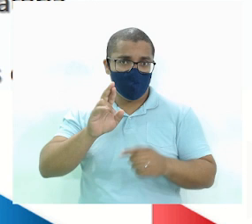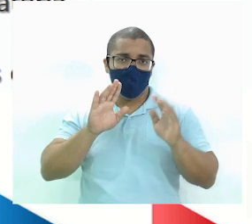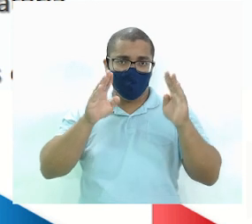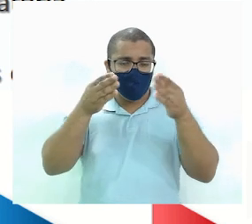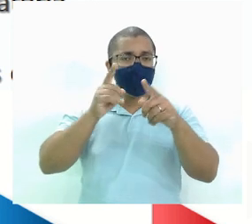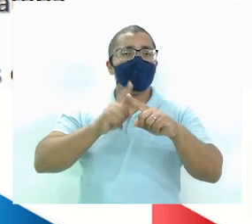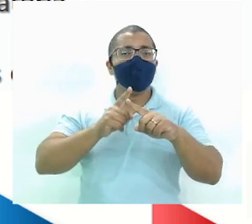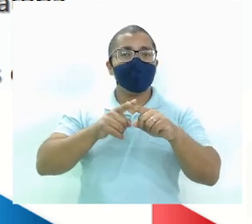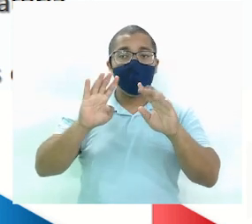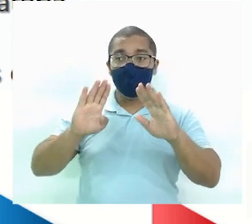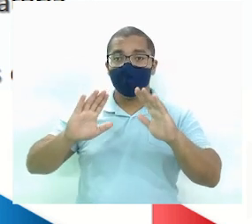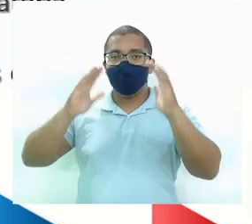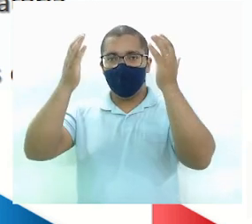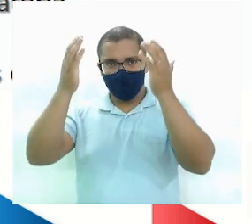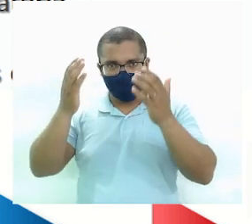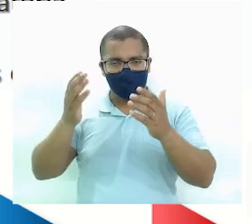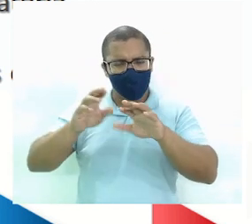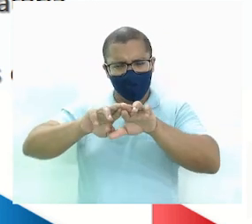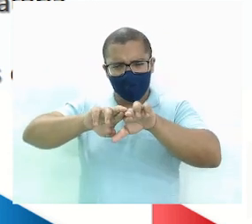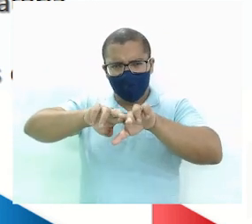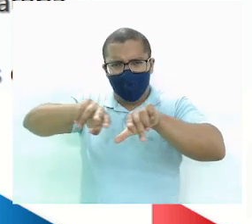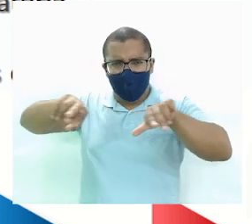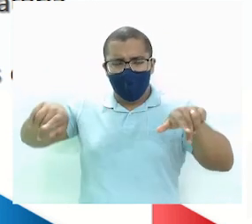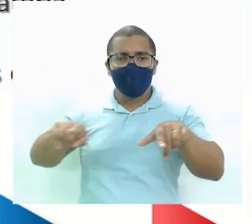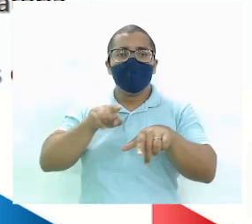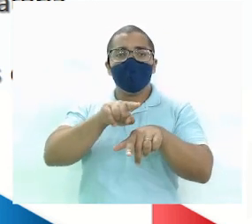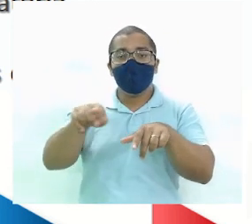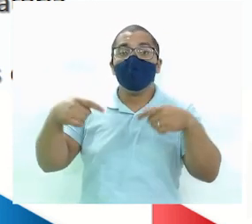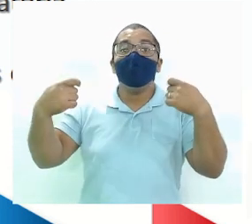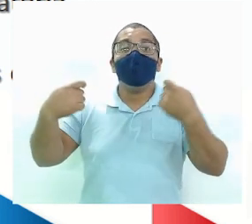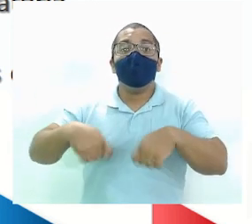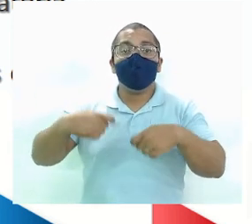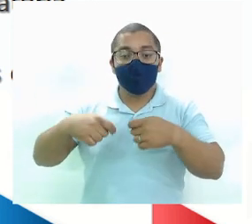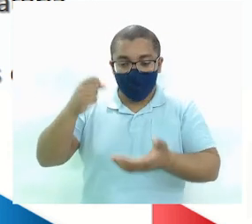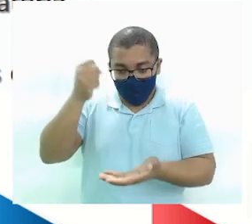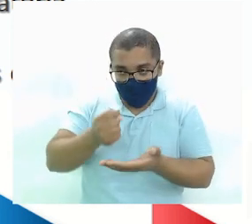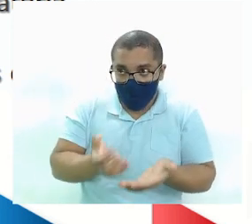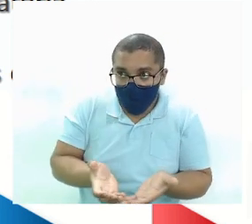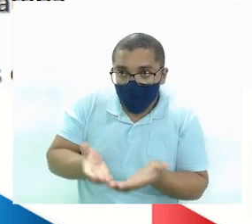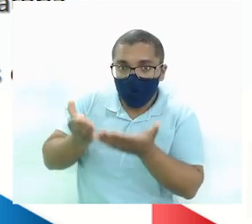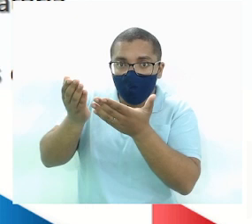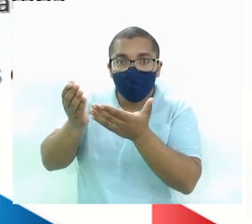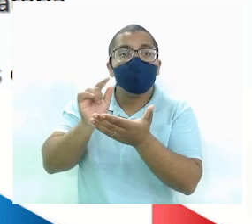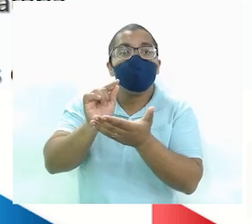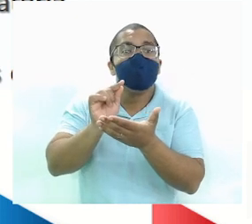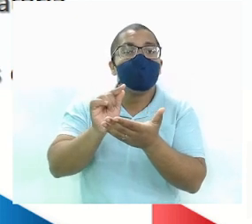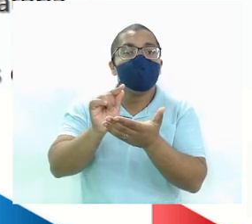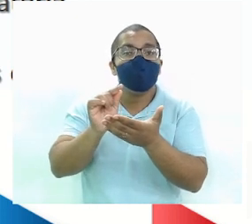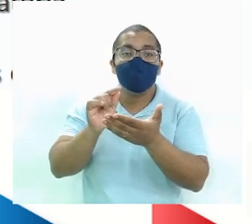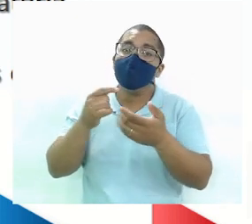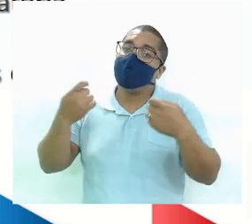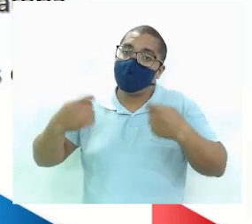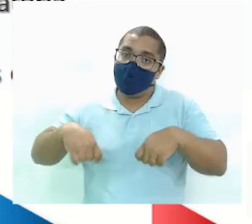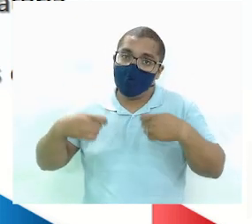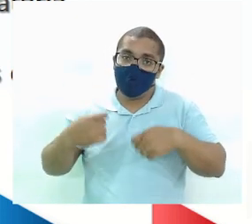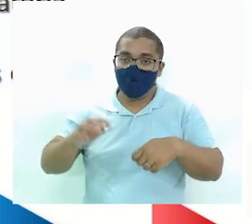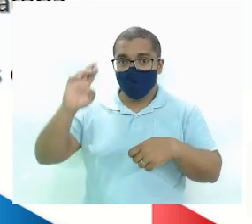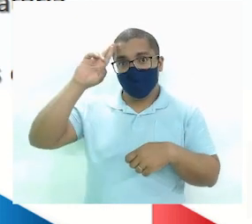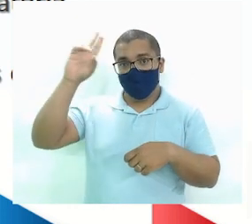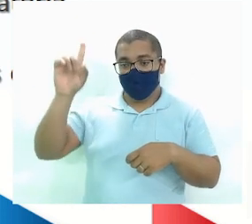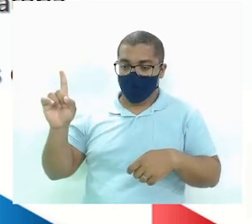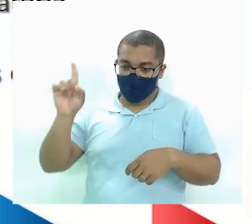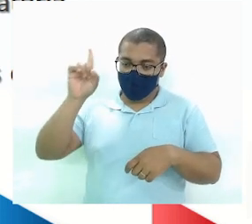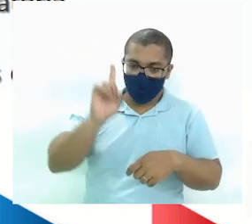as festas e sacrifícios aos deuses deveriam ocorrer sempre na sua presença, no caso do chefe,